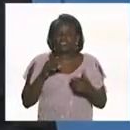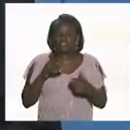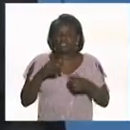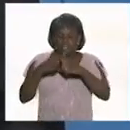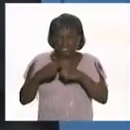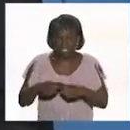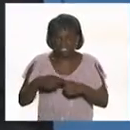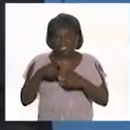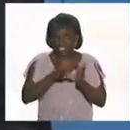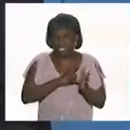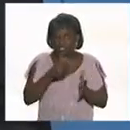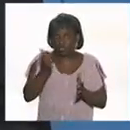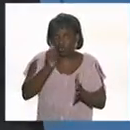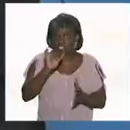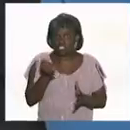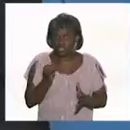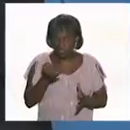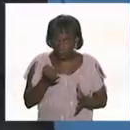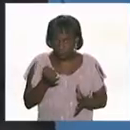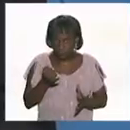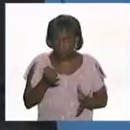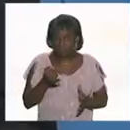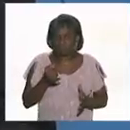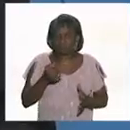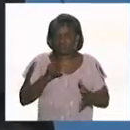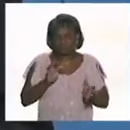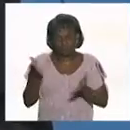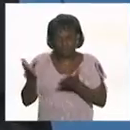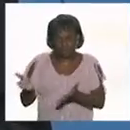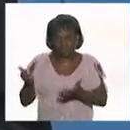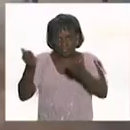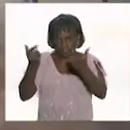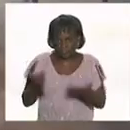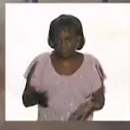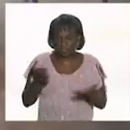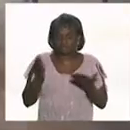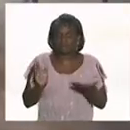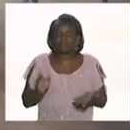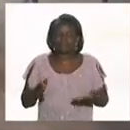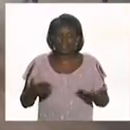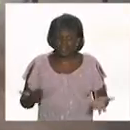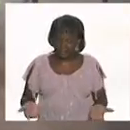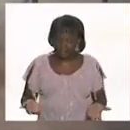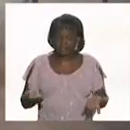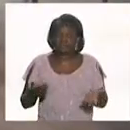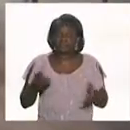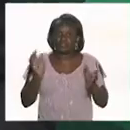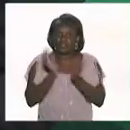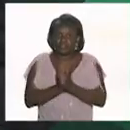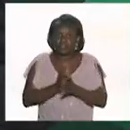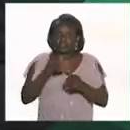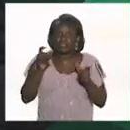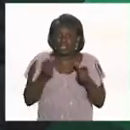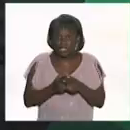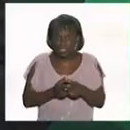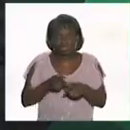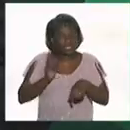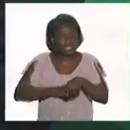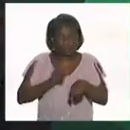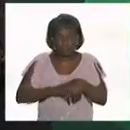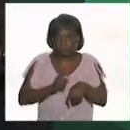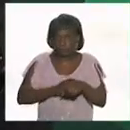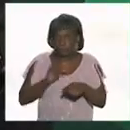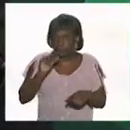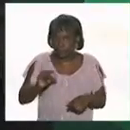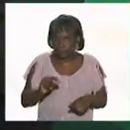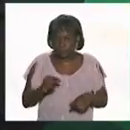fase preliminar vai ser no dia 11 de janeiro. Rola a bola para você, deputado Wanderson. Ou seja, os clubes pequenos eles vão ter